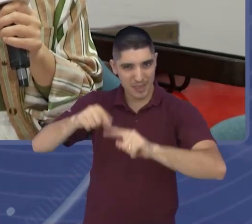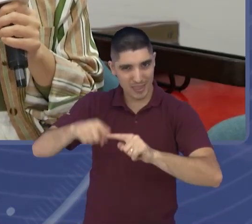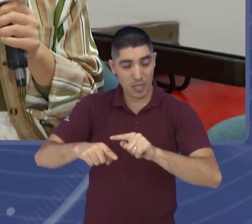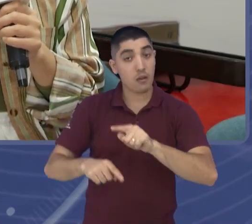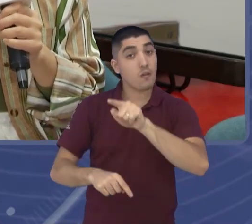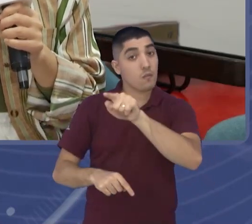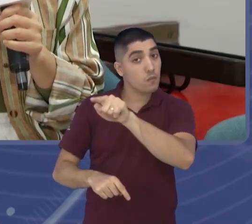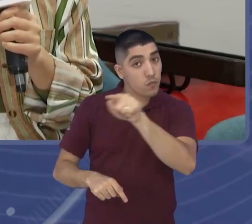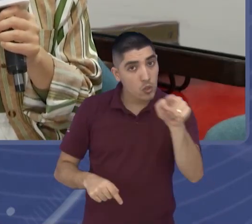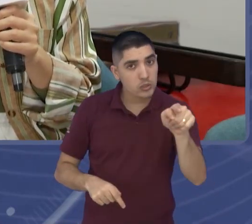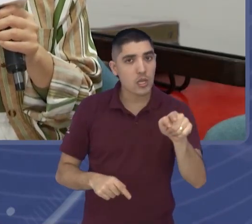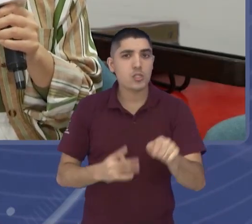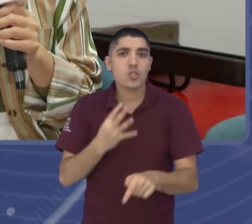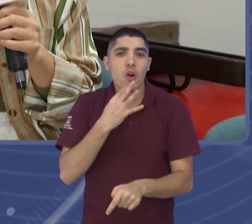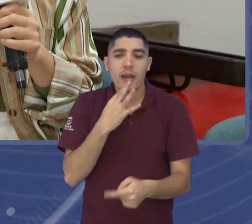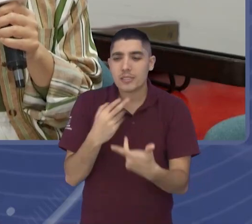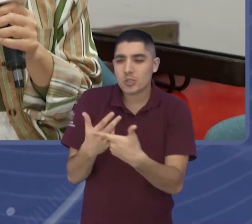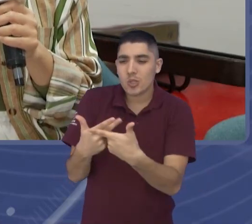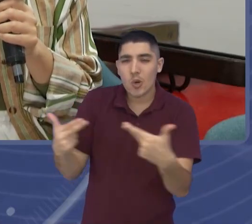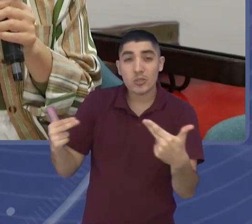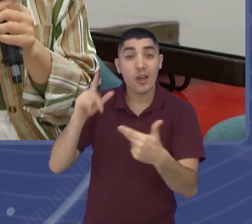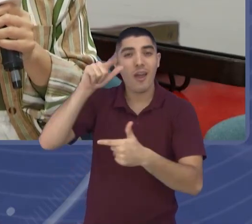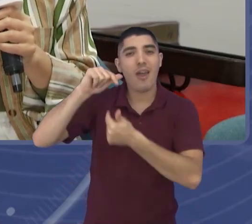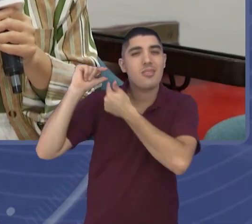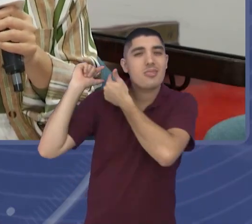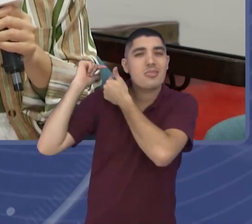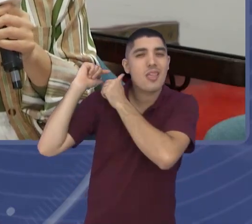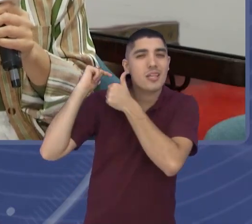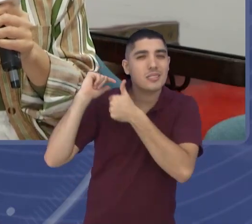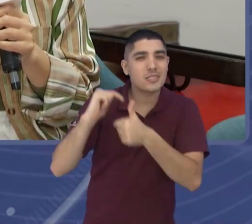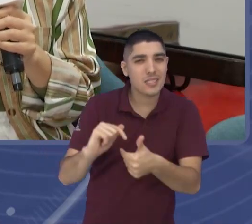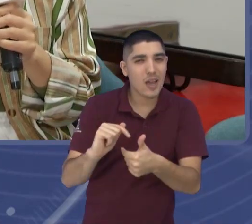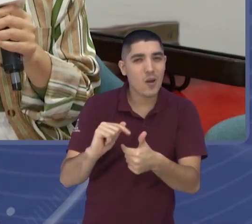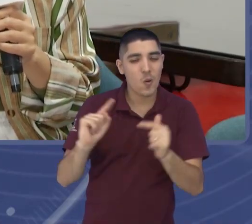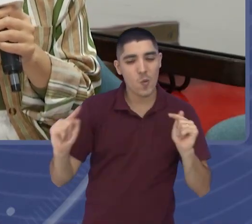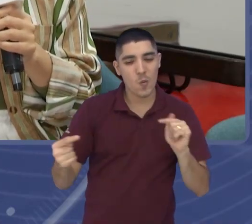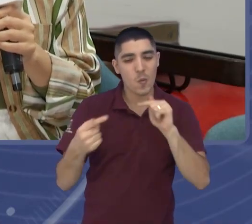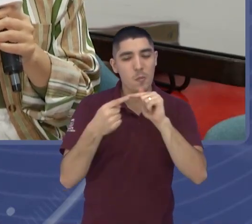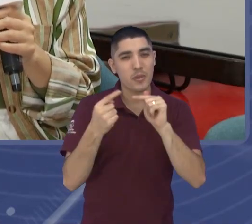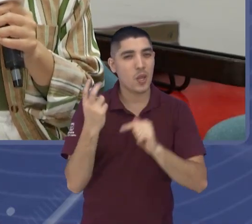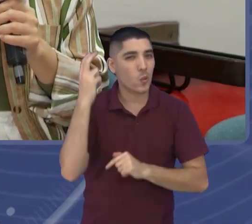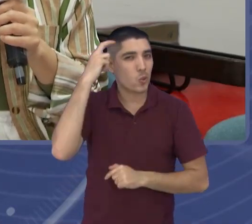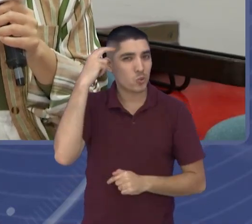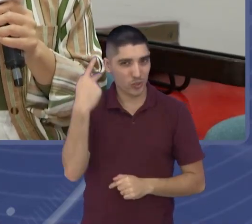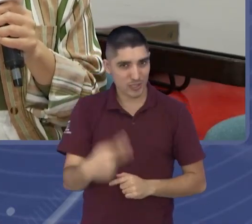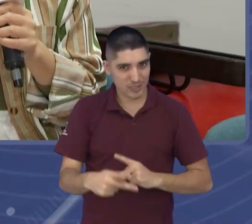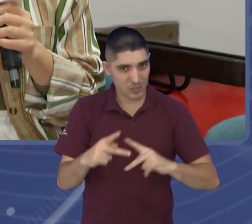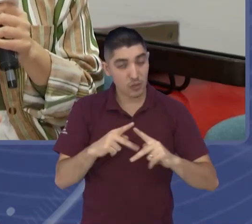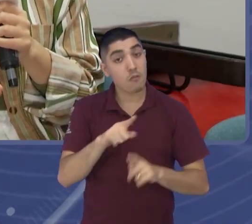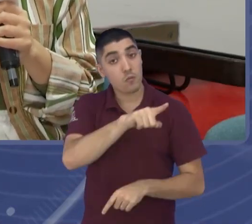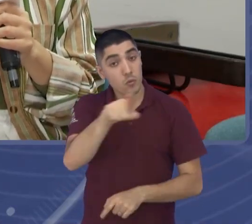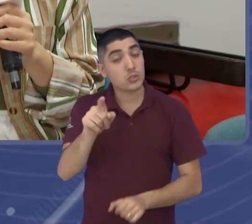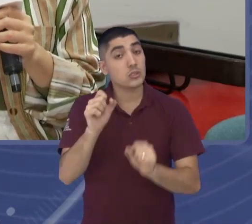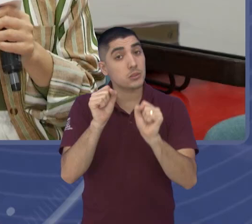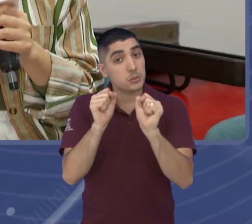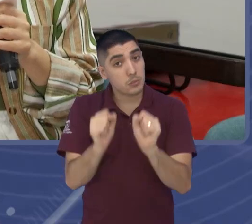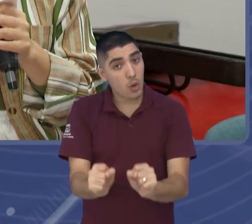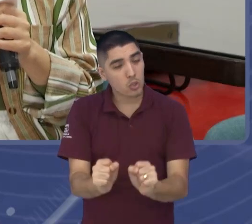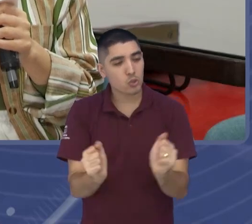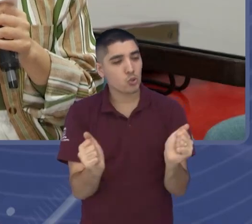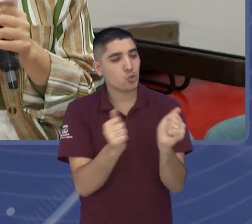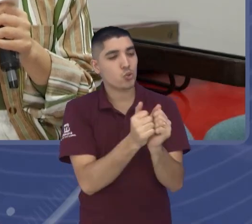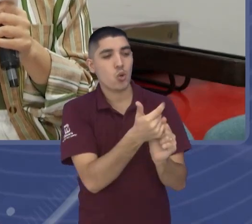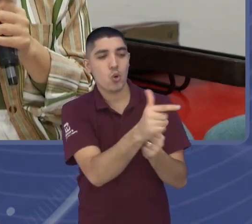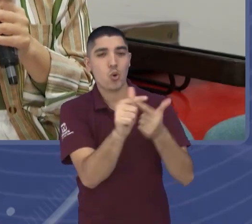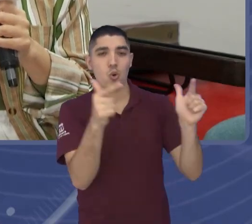algo muito tradicional aqui da cidade, que fala da identidade da cidade, da cultura da cidade, você pode se juntar, né, com outras pessoas da